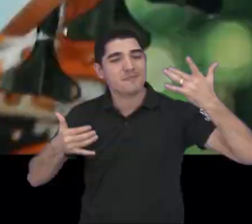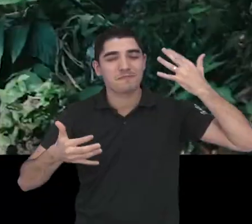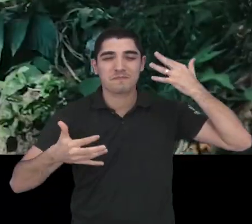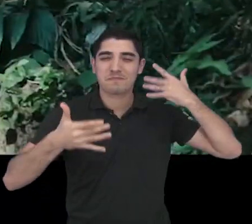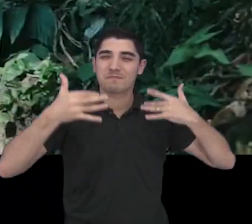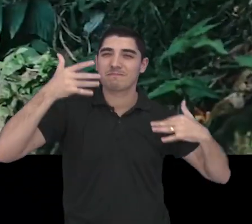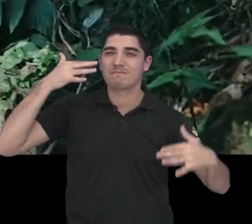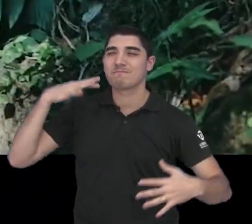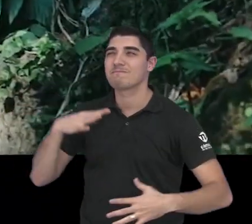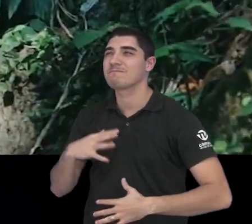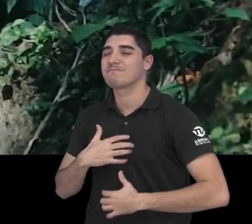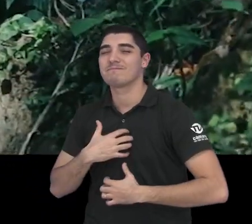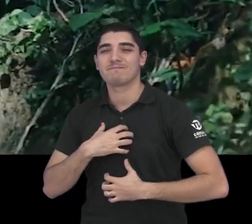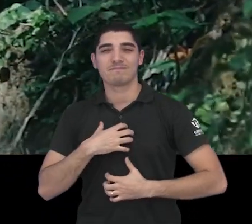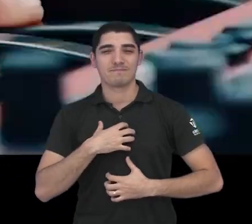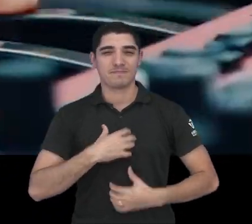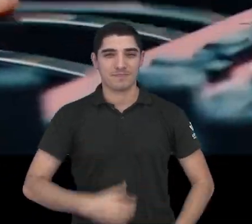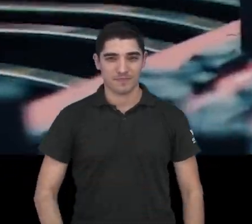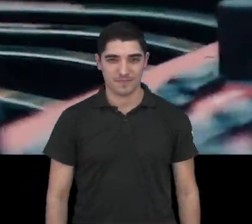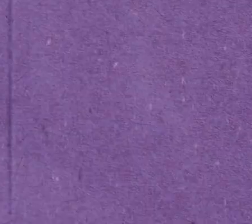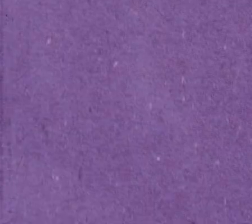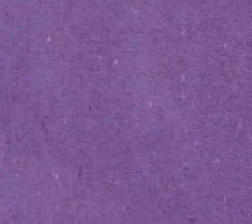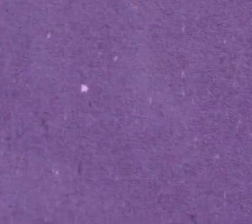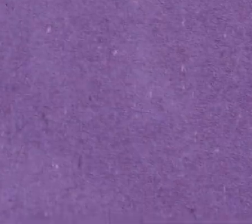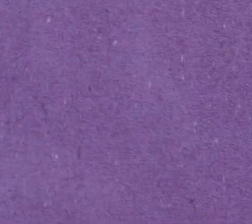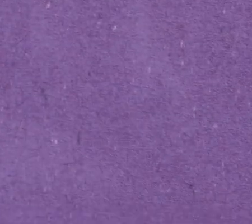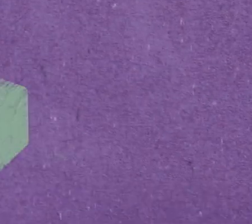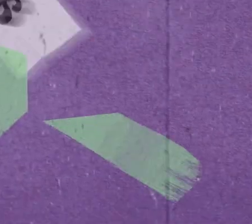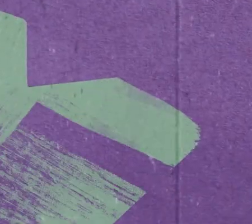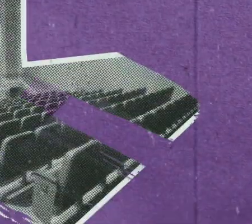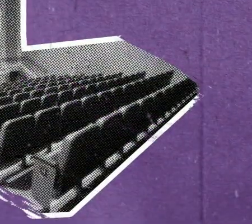assoviar, folhas alvorecer.